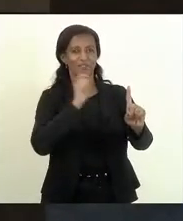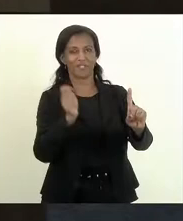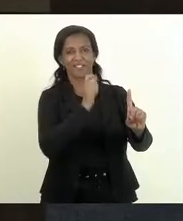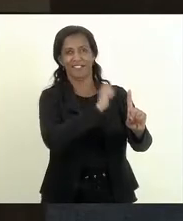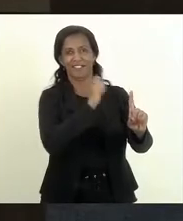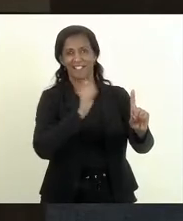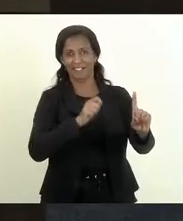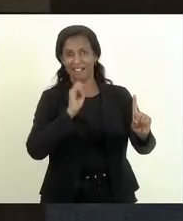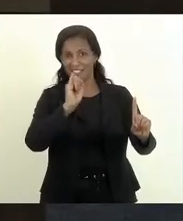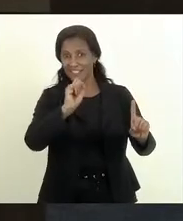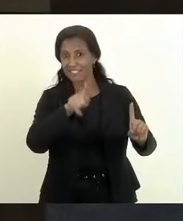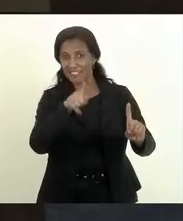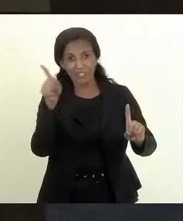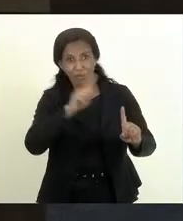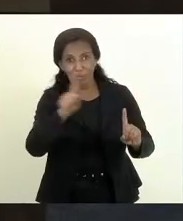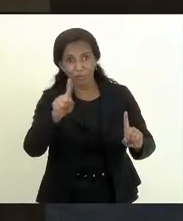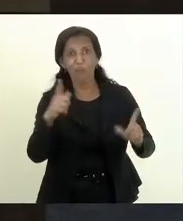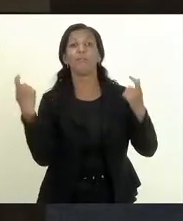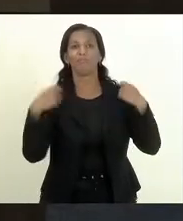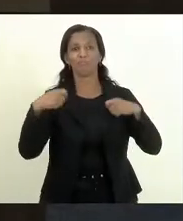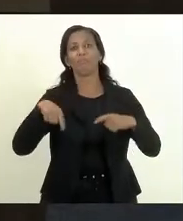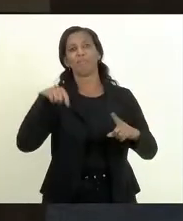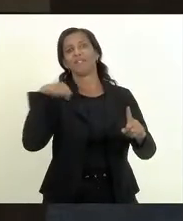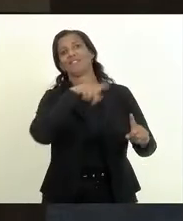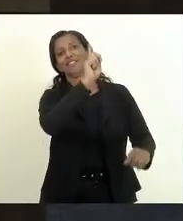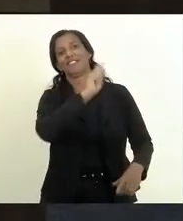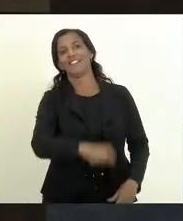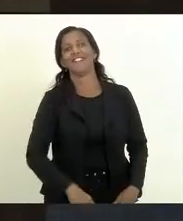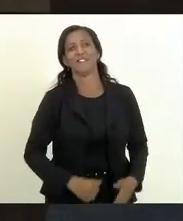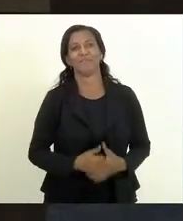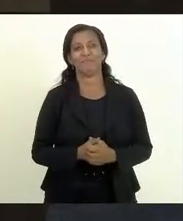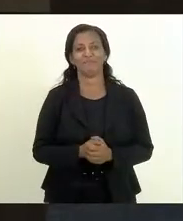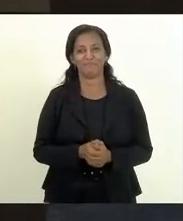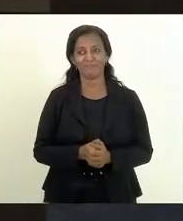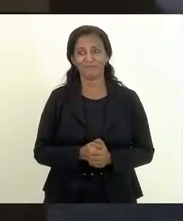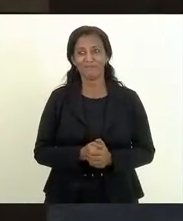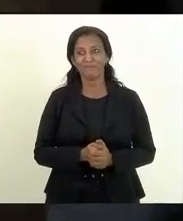Se não foi, está precisando ir nos tempos atuais.